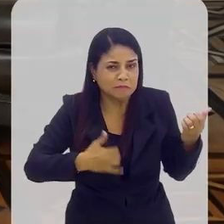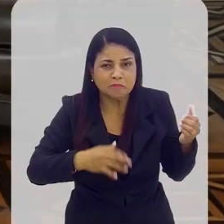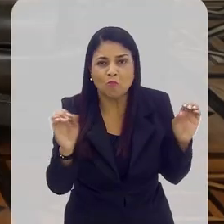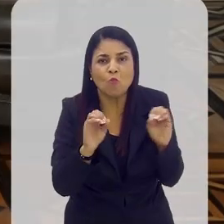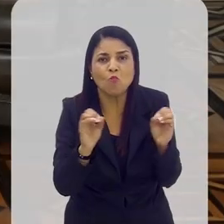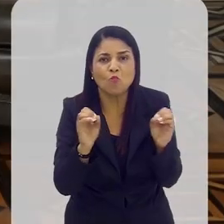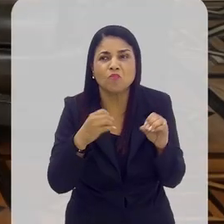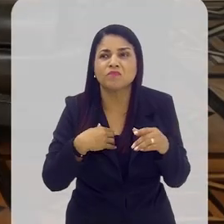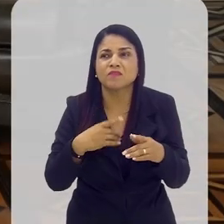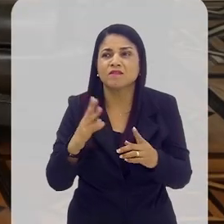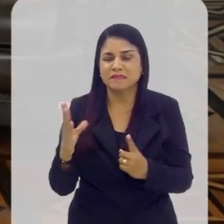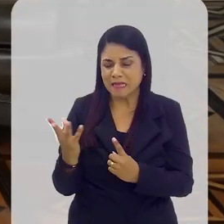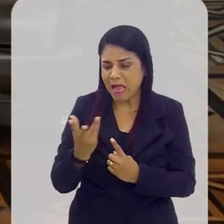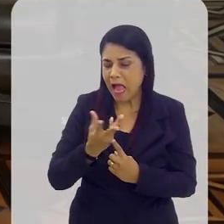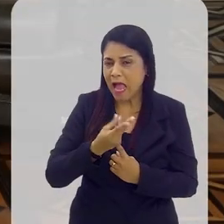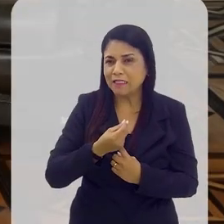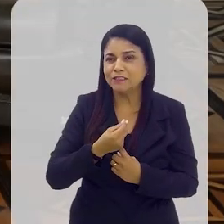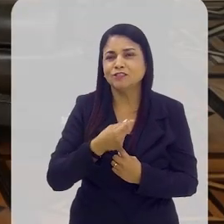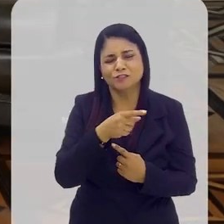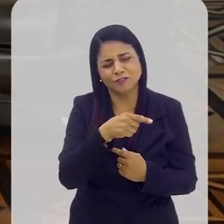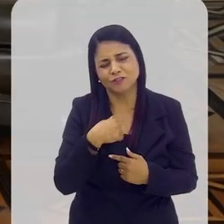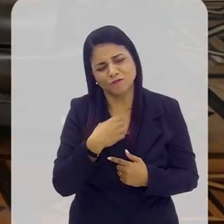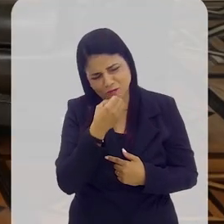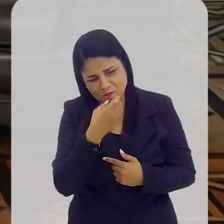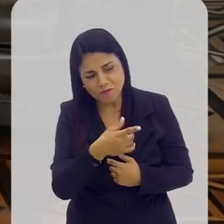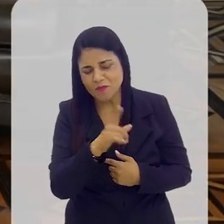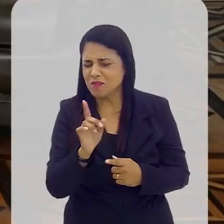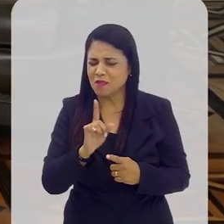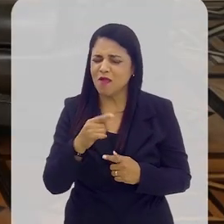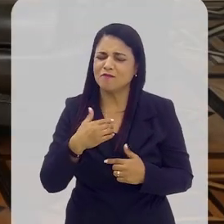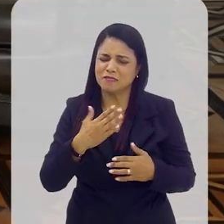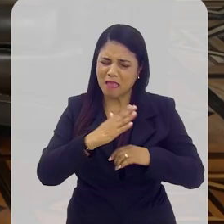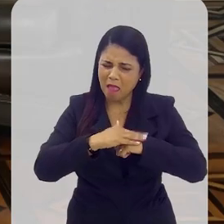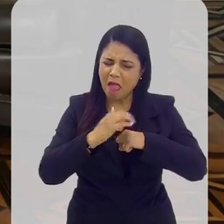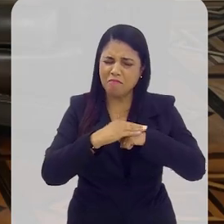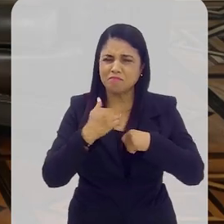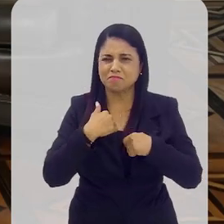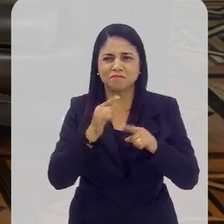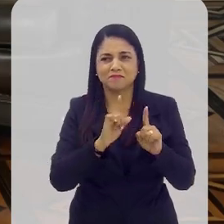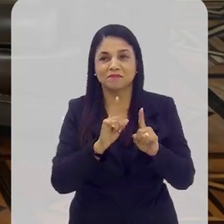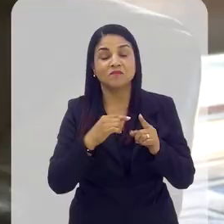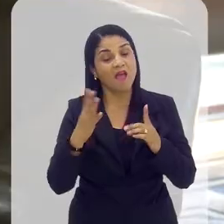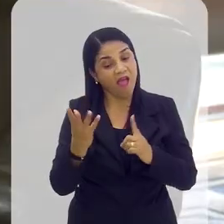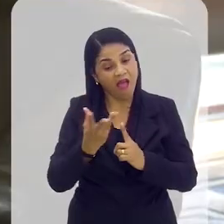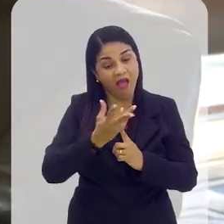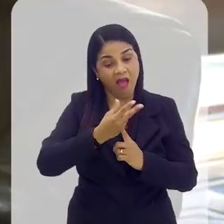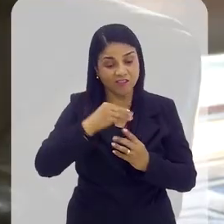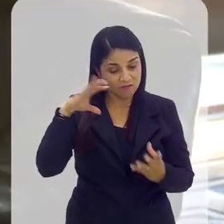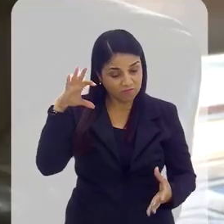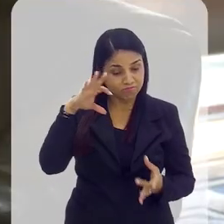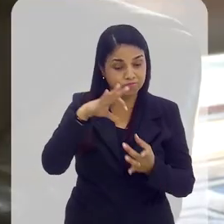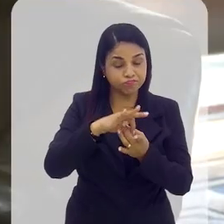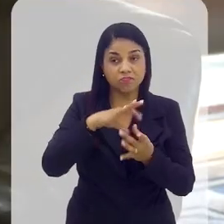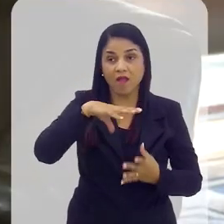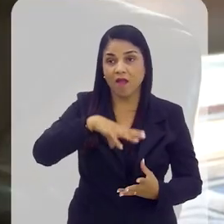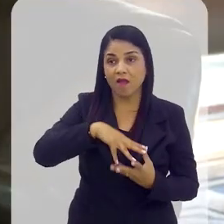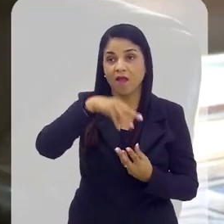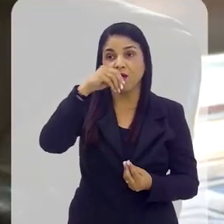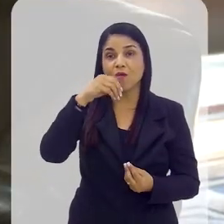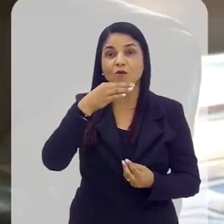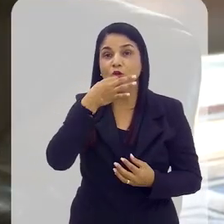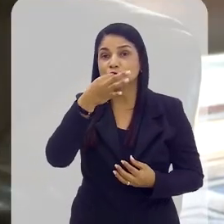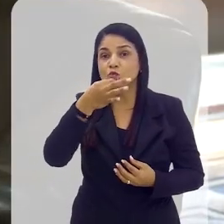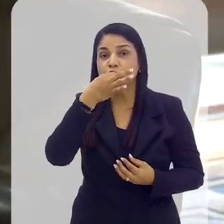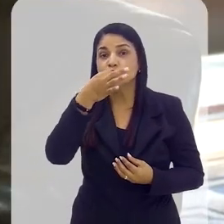que você é um grande artista. Você eu tô aqui quer do me lado agradar. De um grande artista. Não, é verdade, porque a arte, ela é atrelada à nossa alma. A e nossa o som,